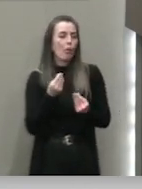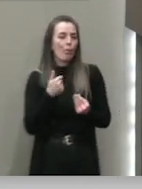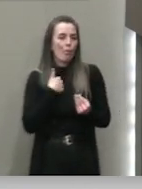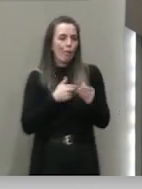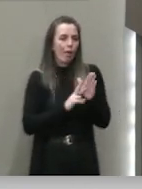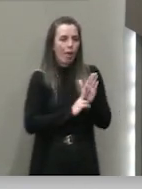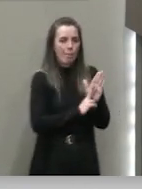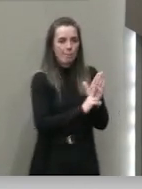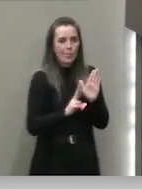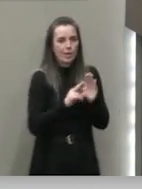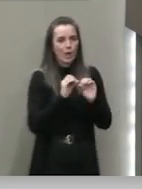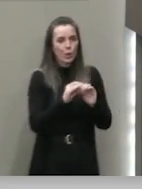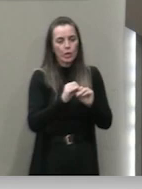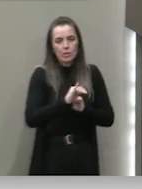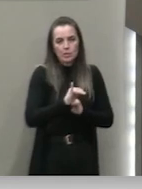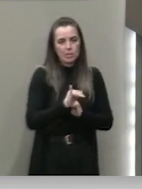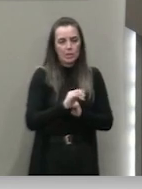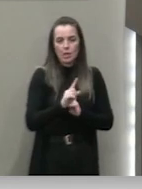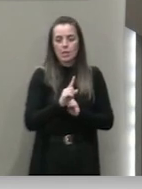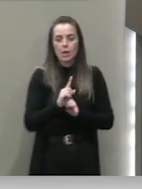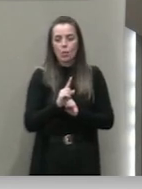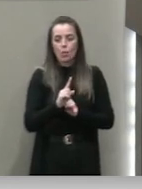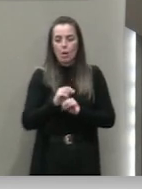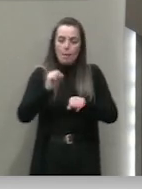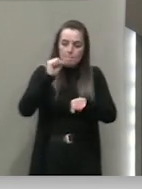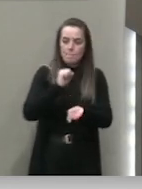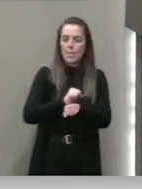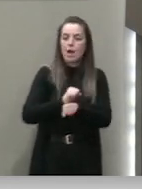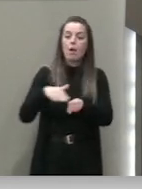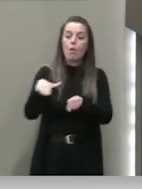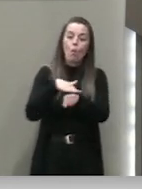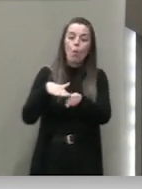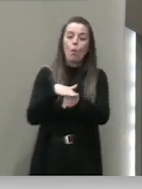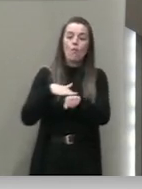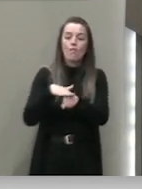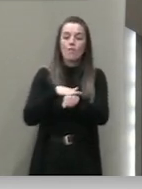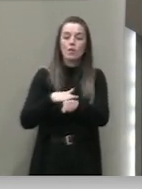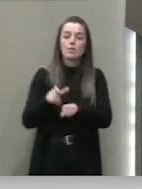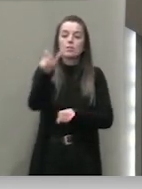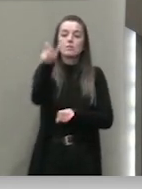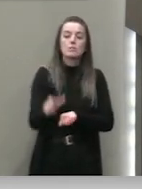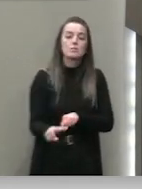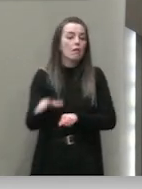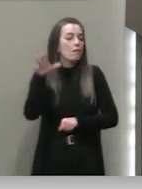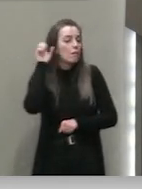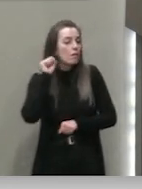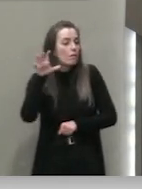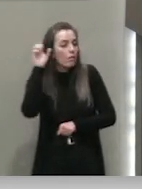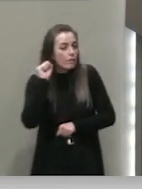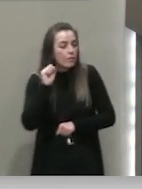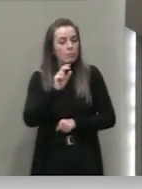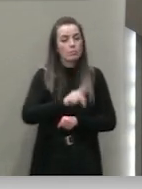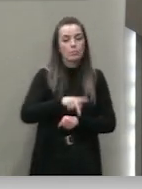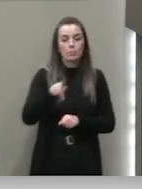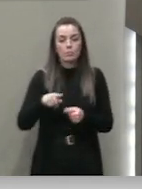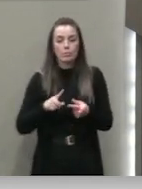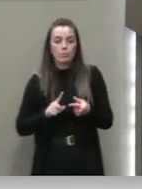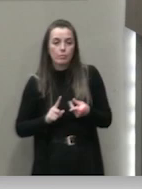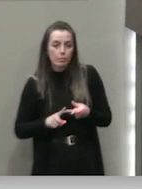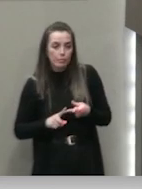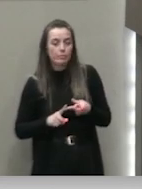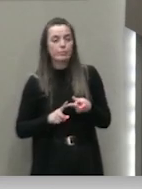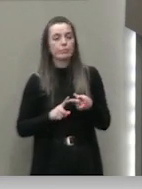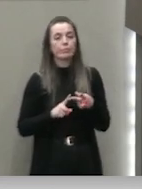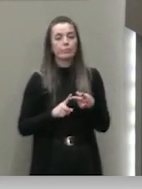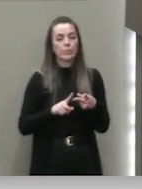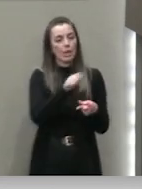Douglas, se a gente não escuta quem vive diariamente a educação, sejam os professores, sejam